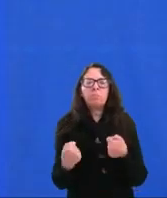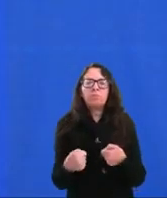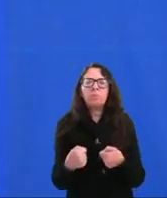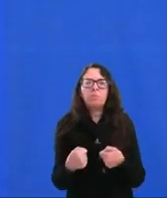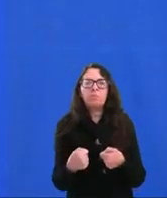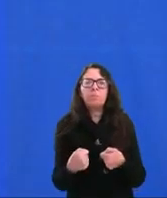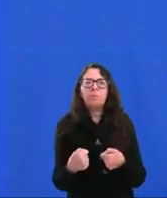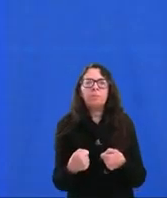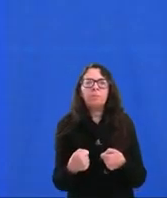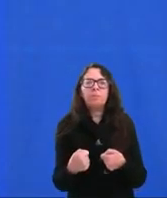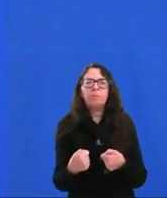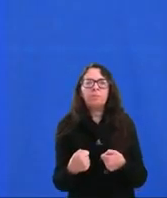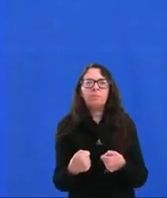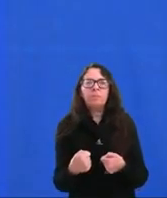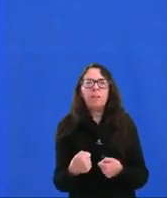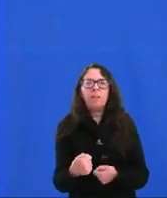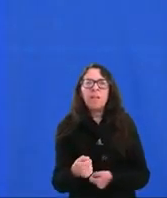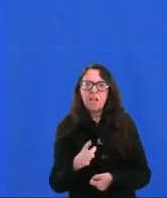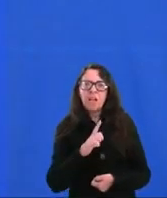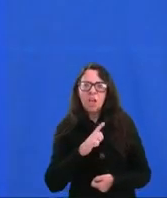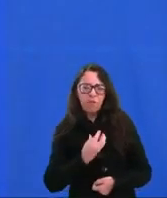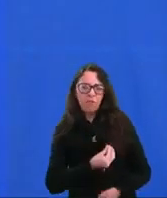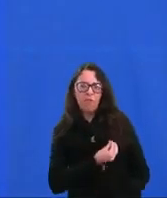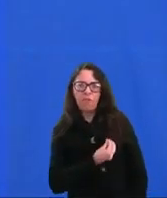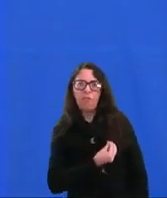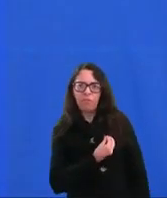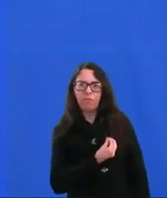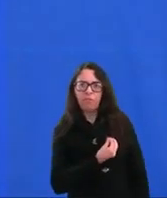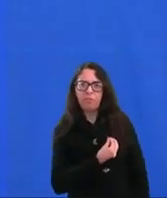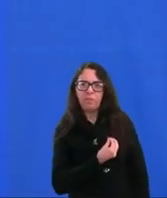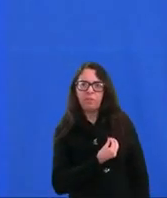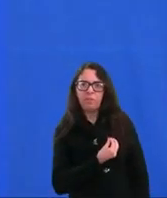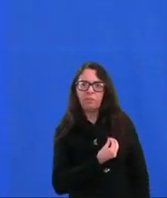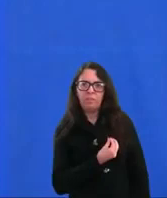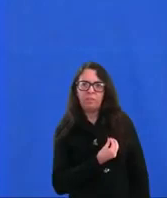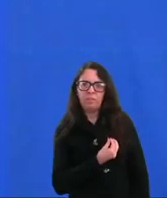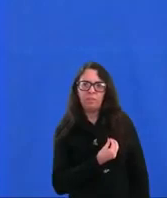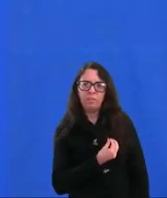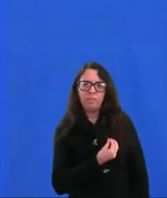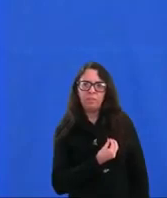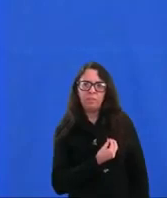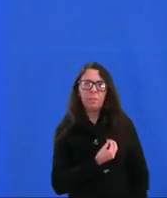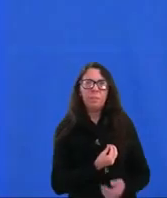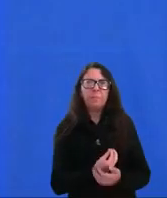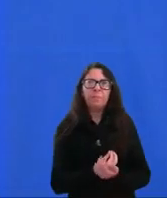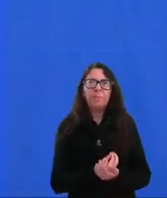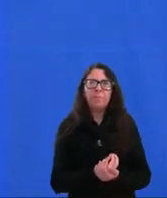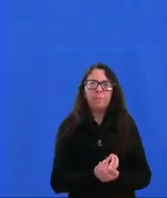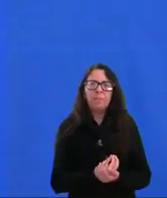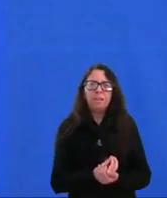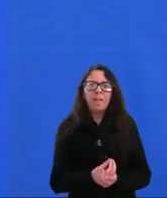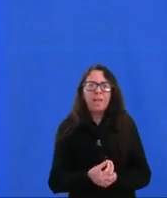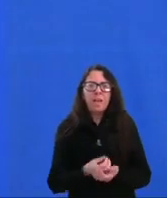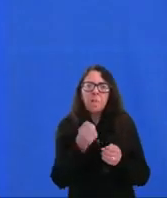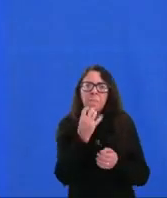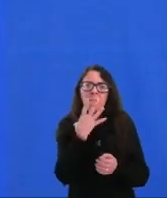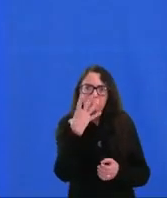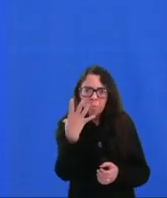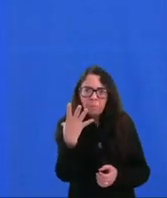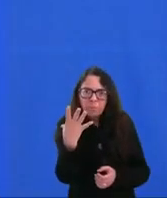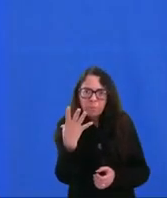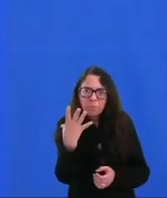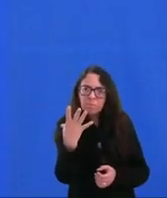onde que as pessoas olhem em nós e querem se espelhar em nós, querem abraçar